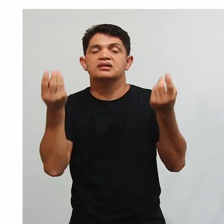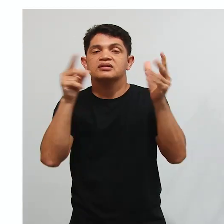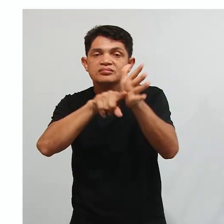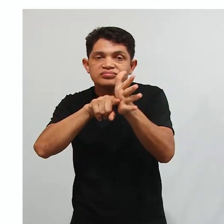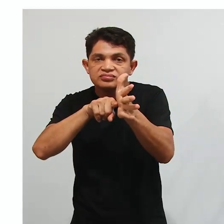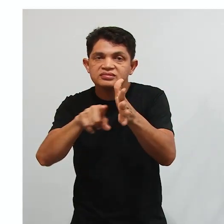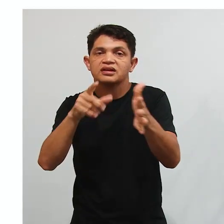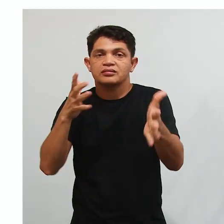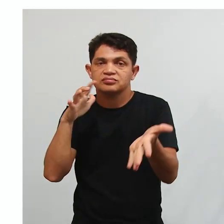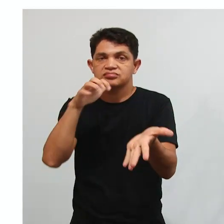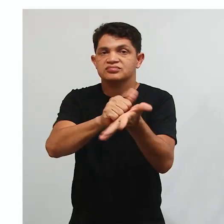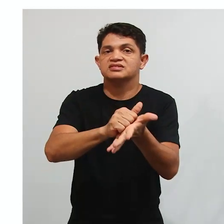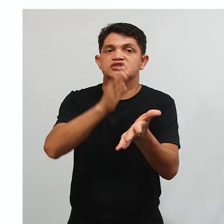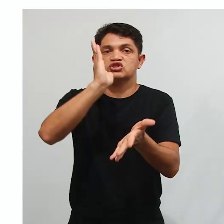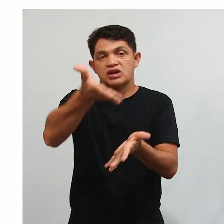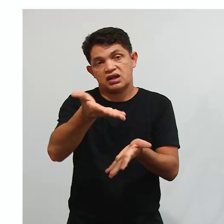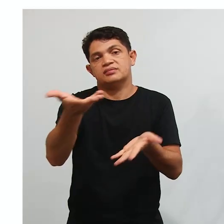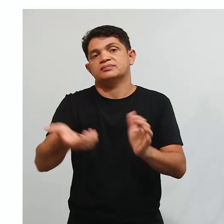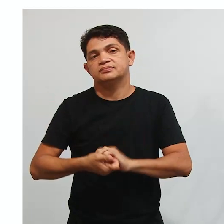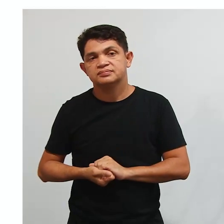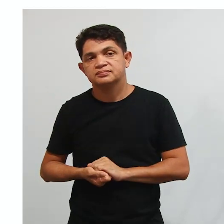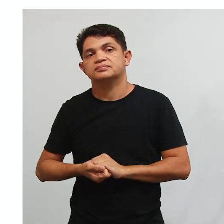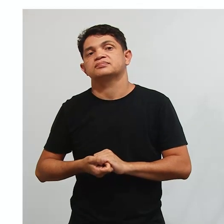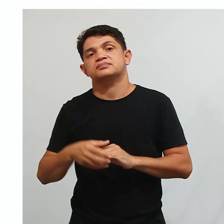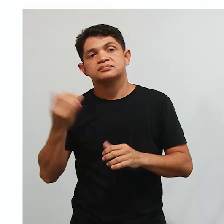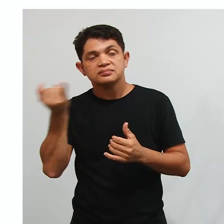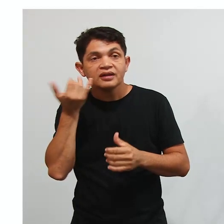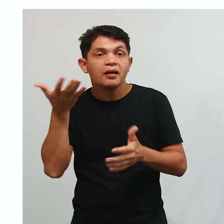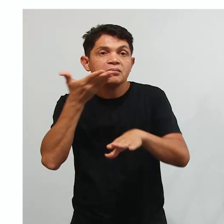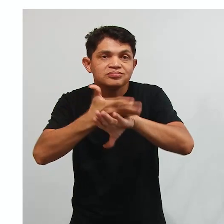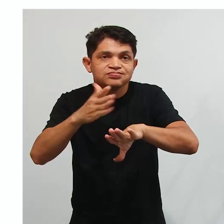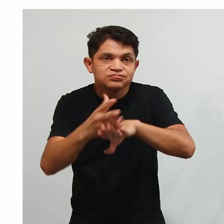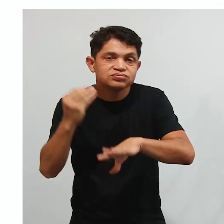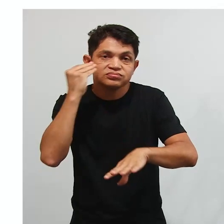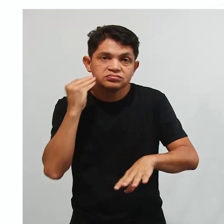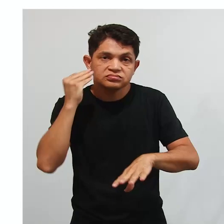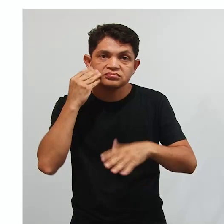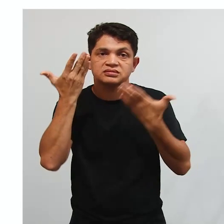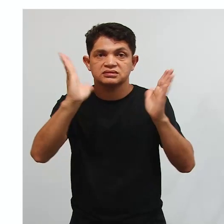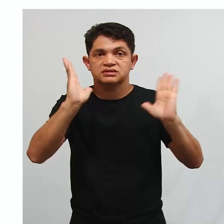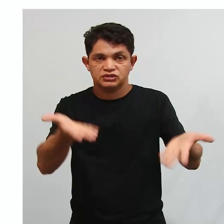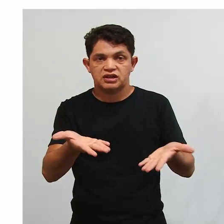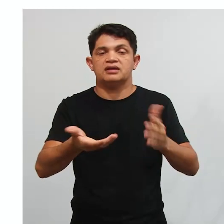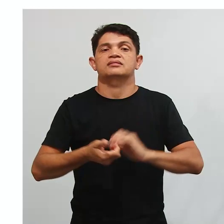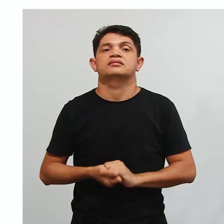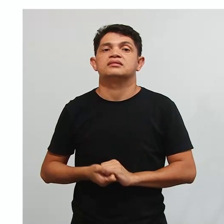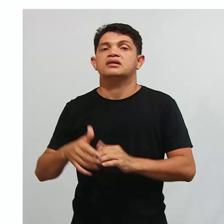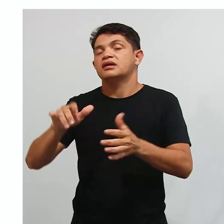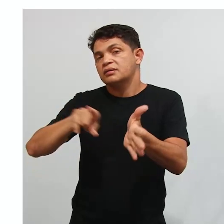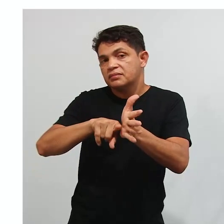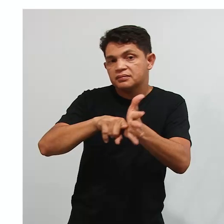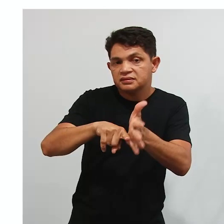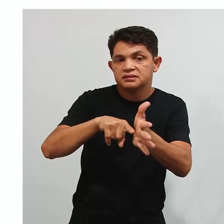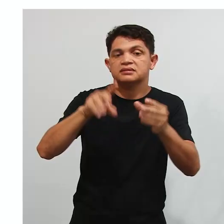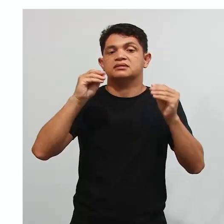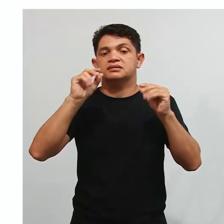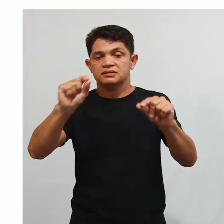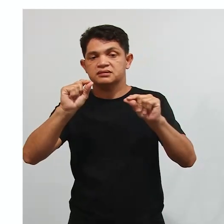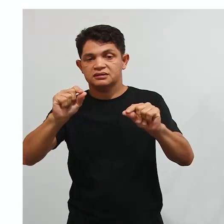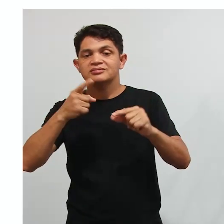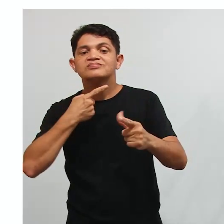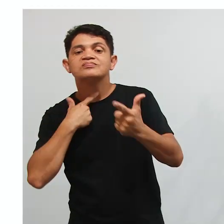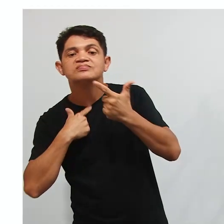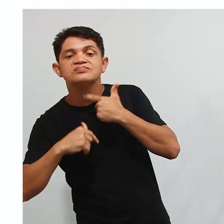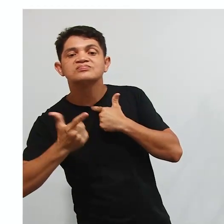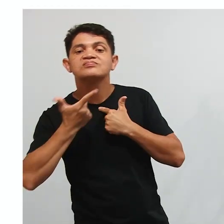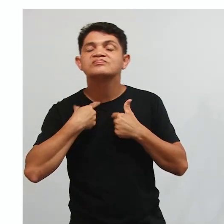pesquisa aplicada que são as pesquisas mais práticas né então a pesquisa aplicada né ela